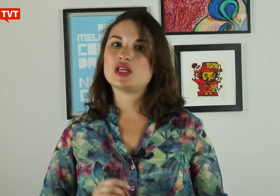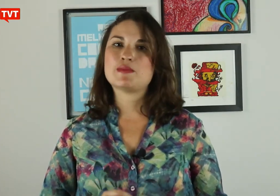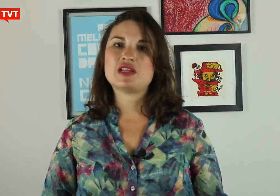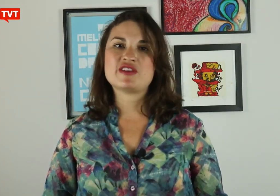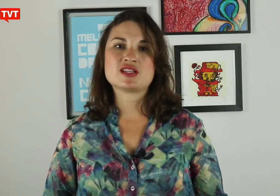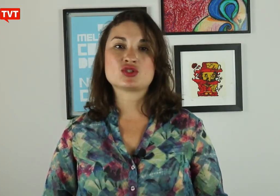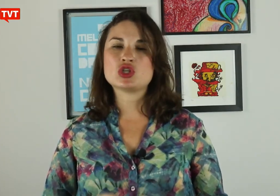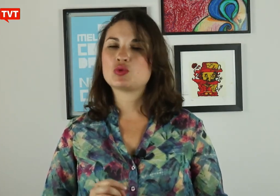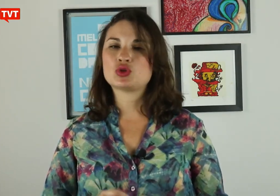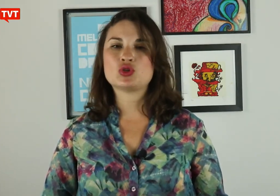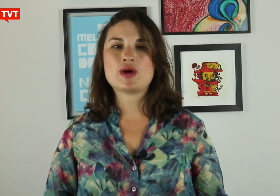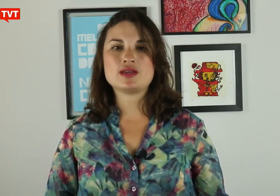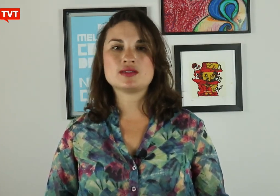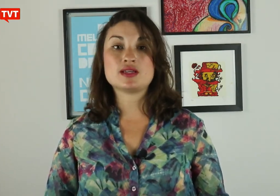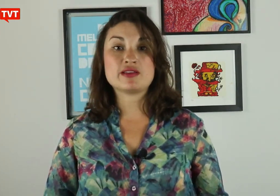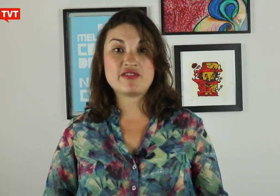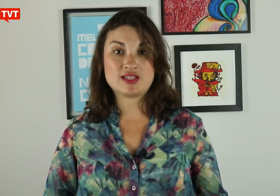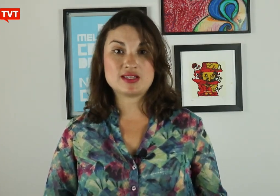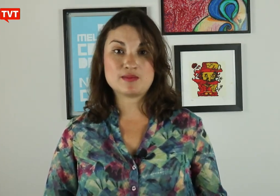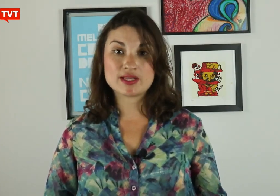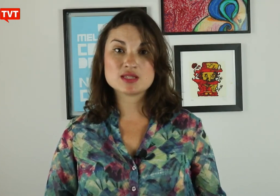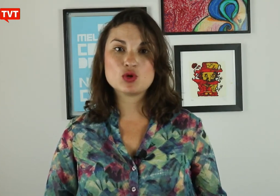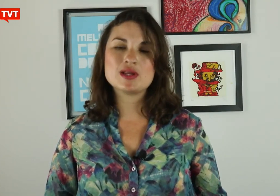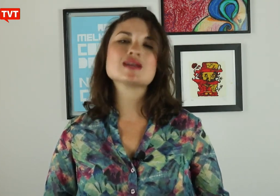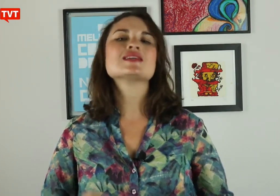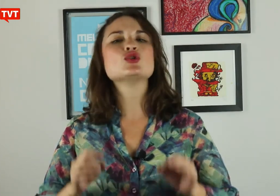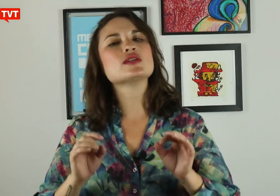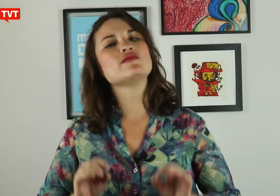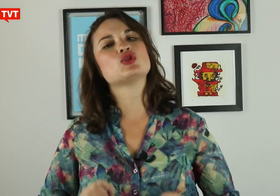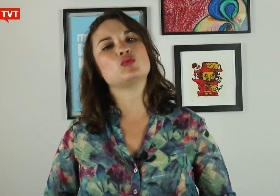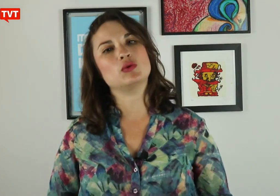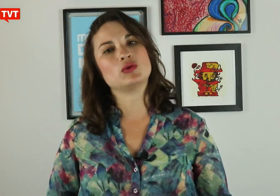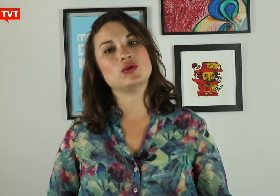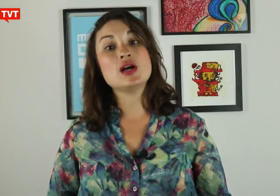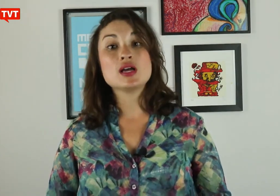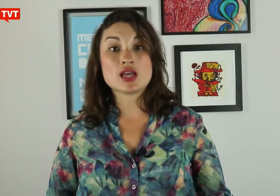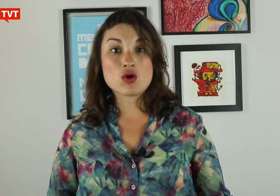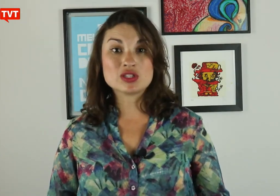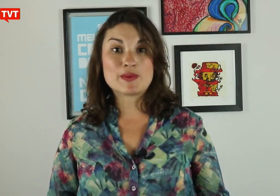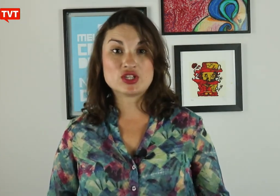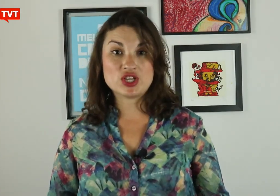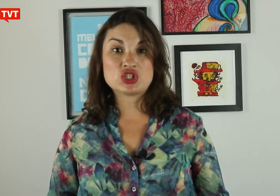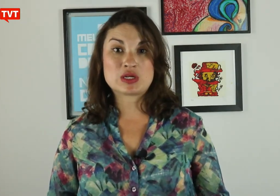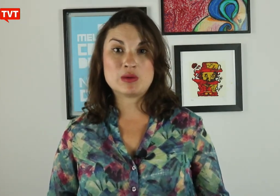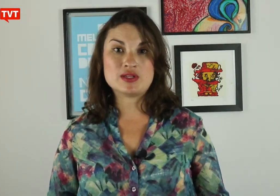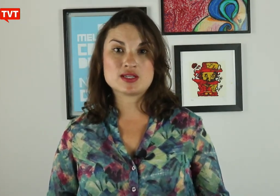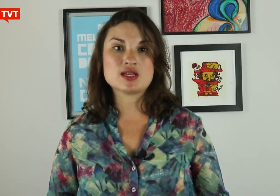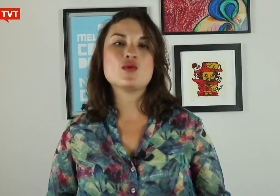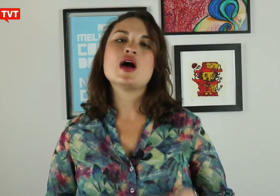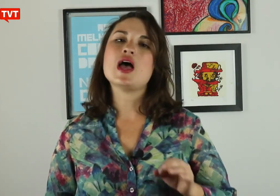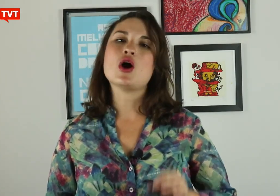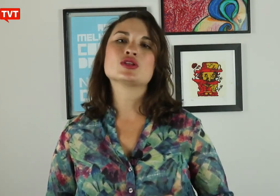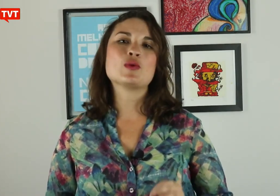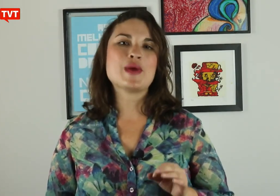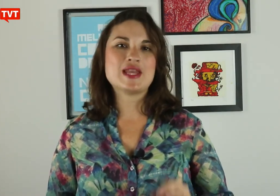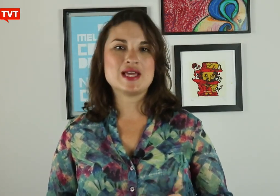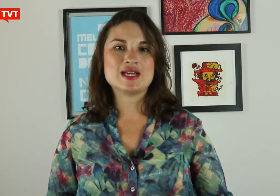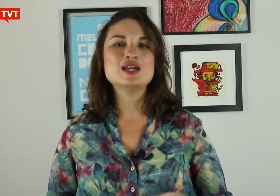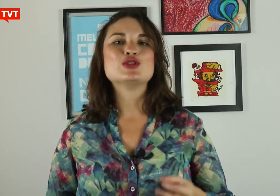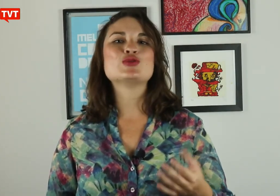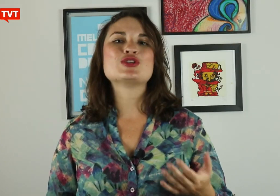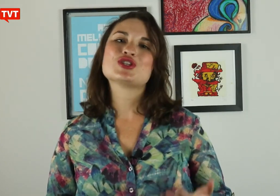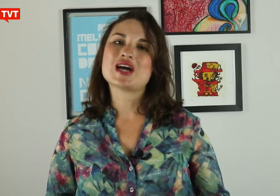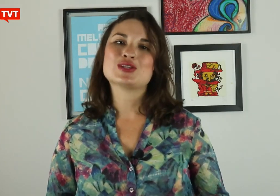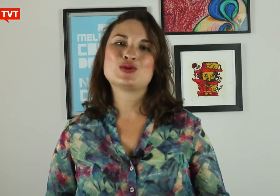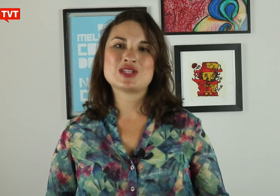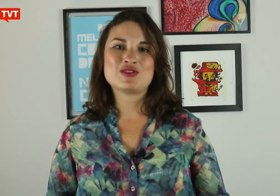sindicais se unem em manifestações por todo o país, em defesa das empresas públicas e do serviço público. Quem conta pra gente sobre a mobilização é Otton